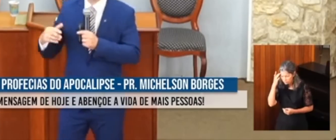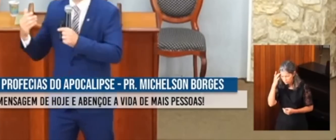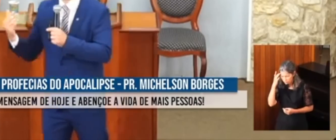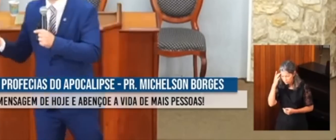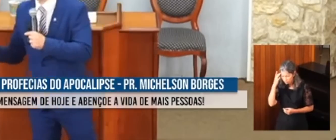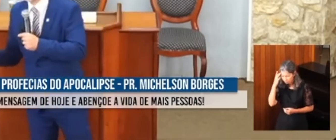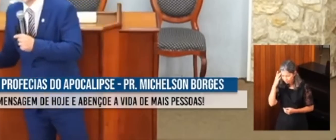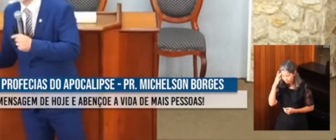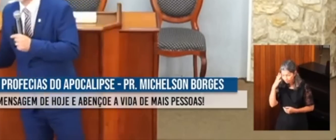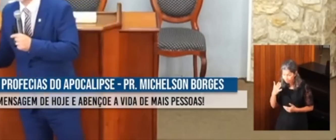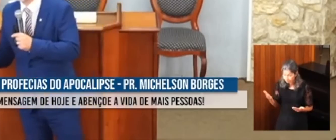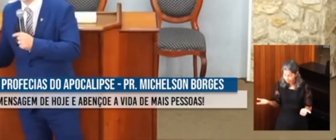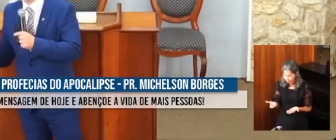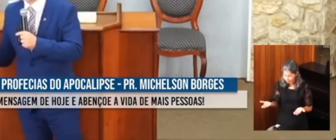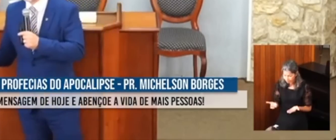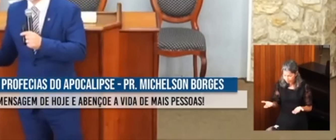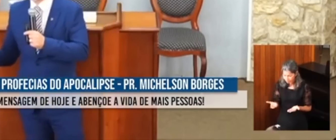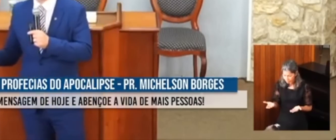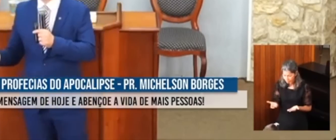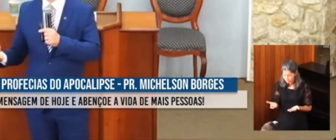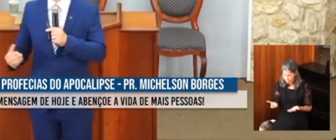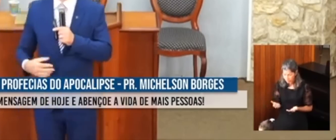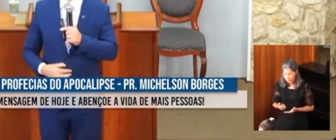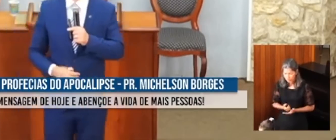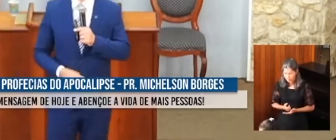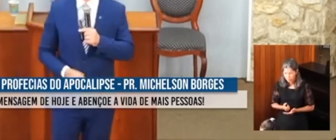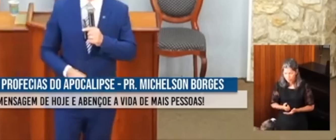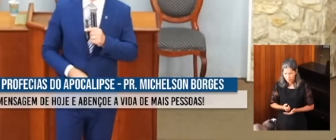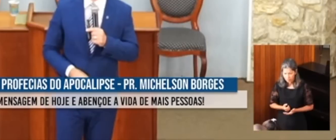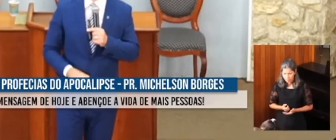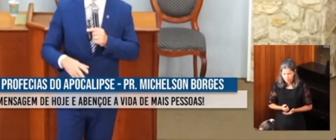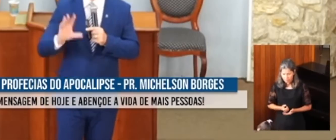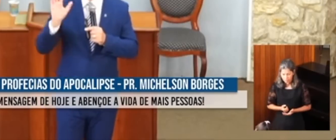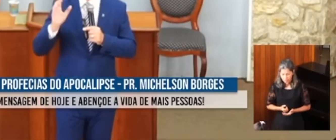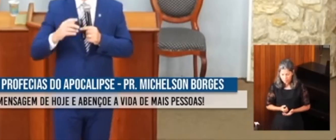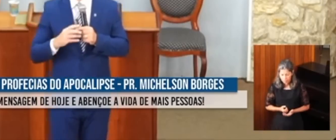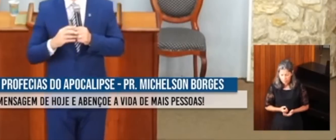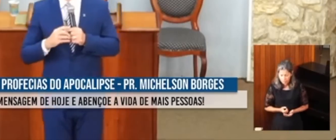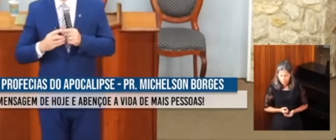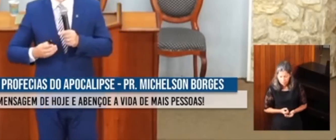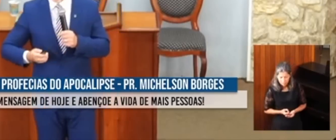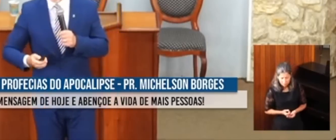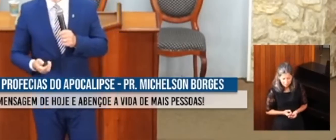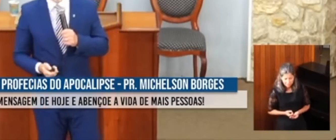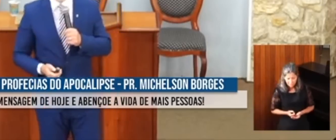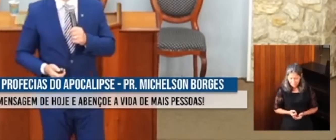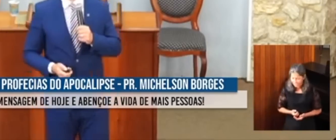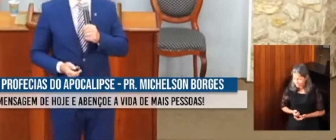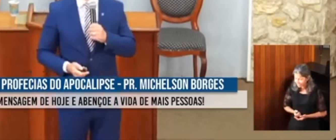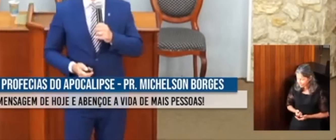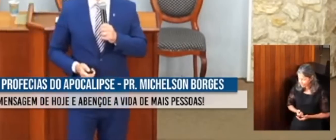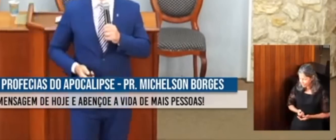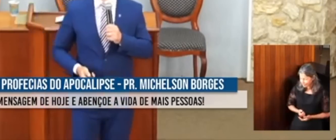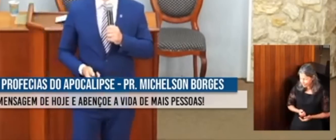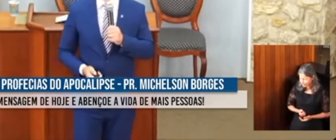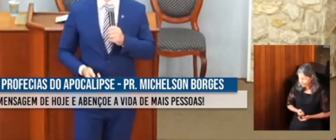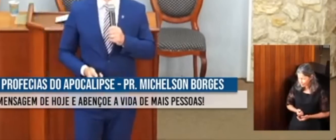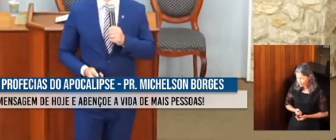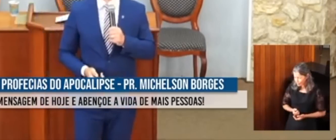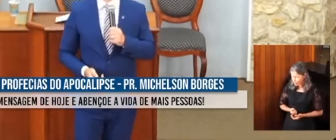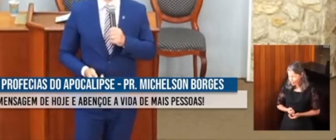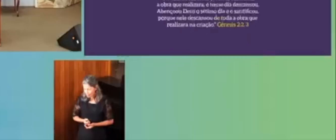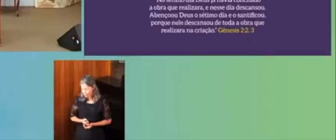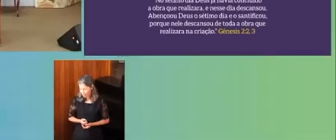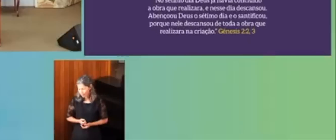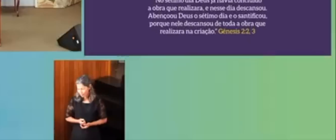caindo no colo da besta do mar, como se fosse a solução para a humanidade. Enfim, mas isso é tema para outro momento. Então isso aí é